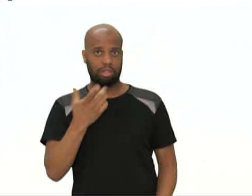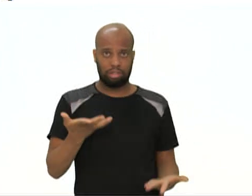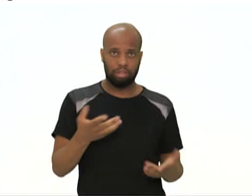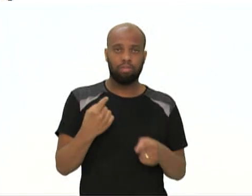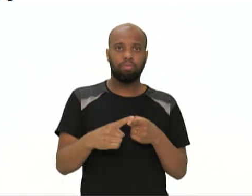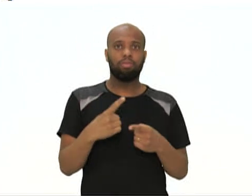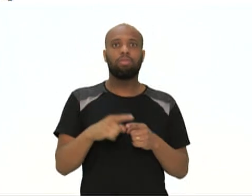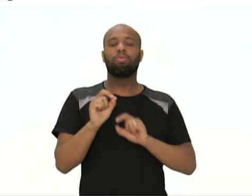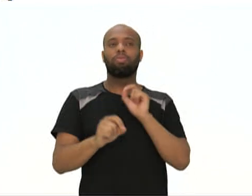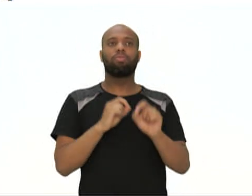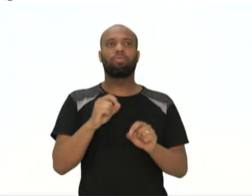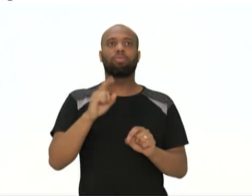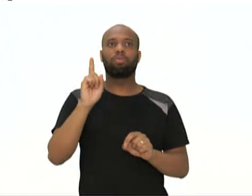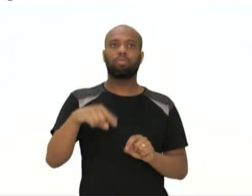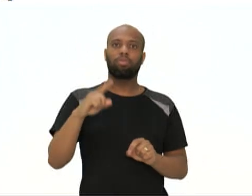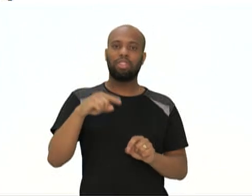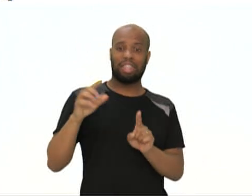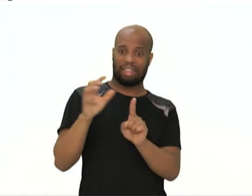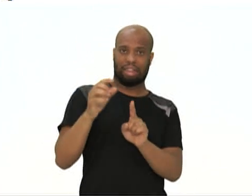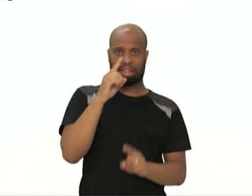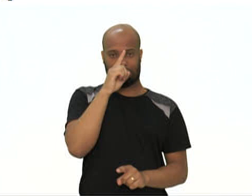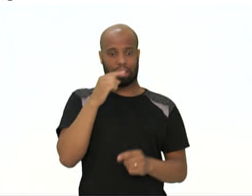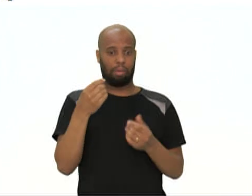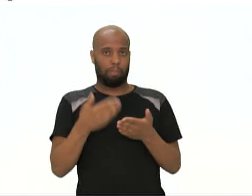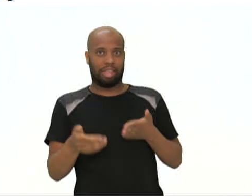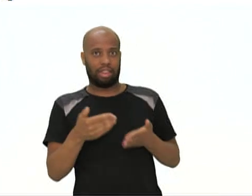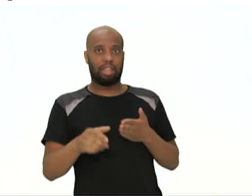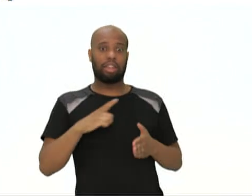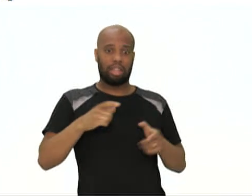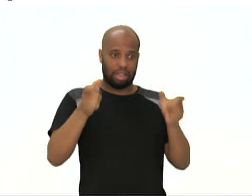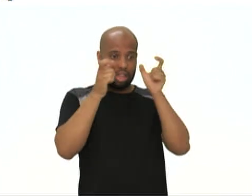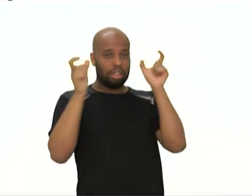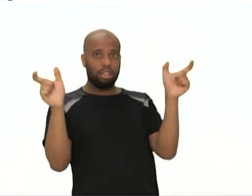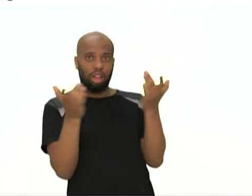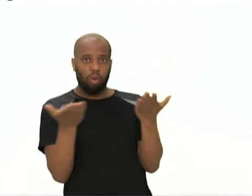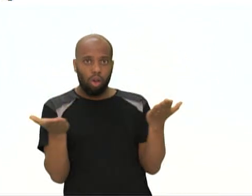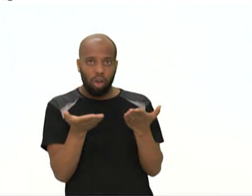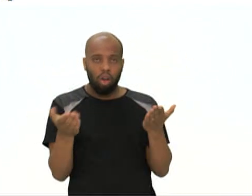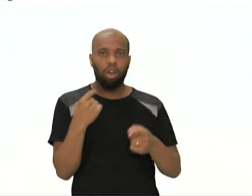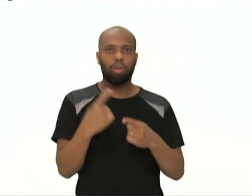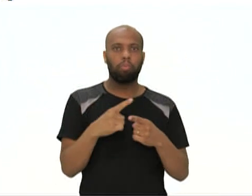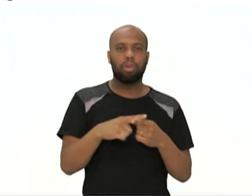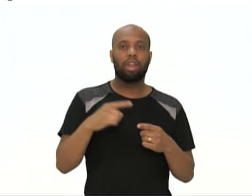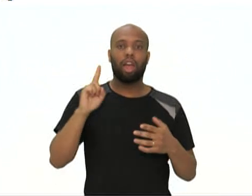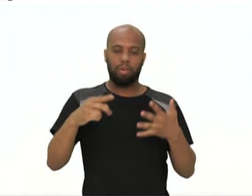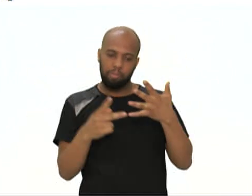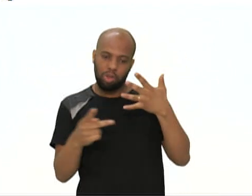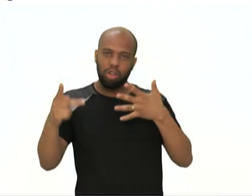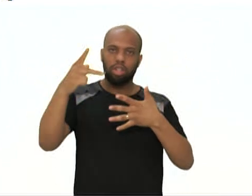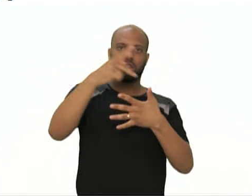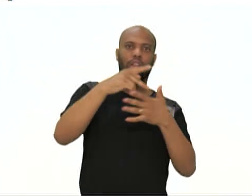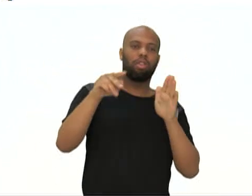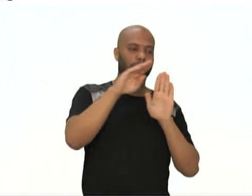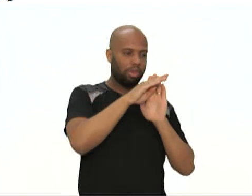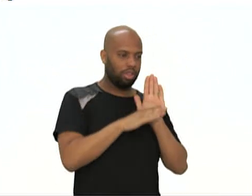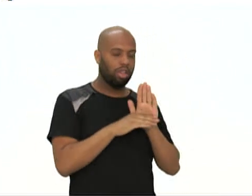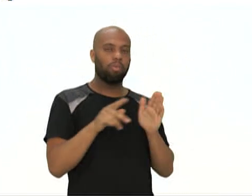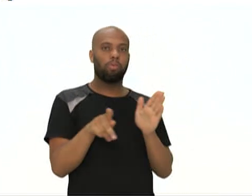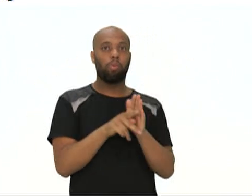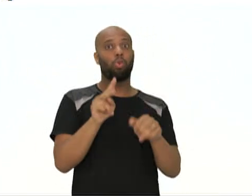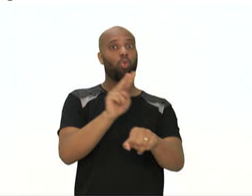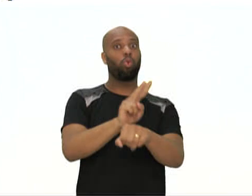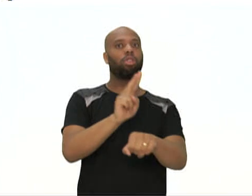são, portanto, locais que necessitam de atenção urgente, sendo consideradas prioritárias nos programas de